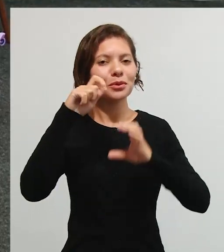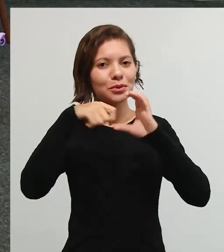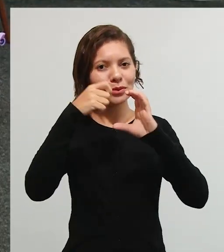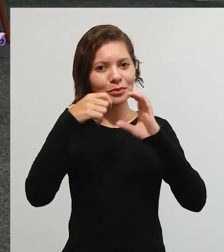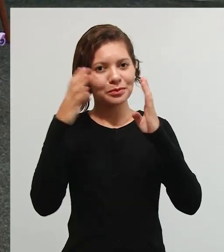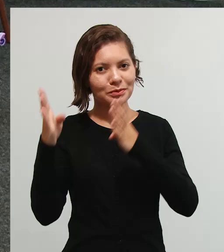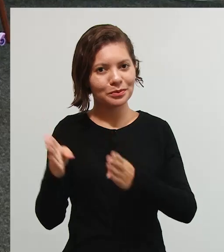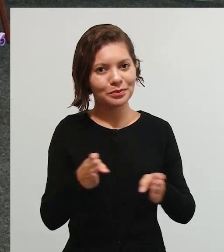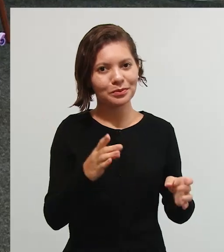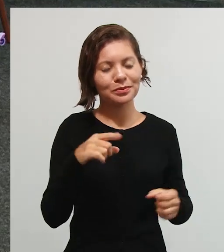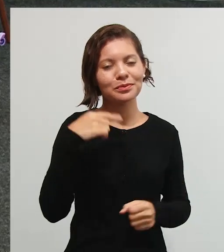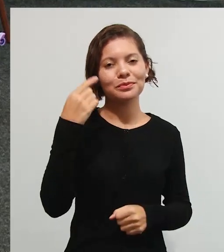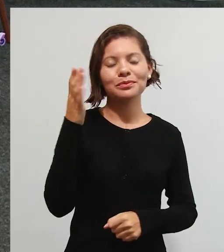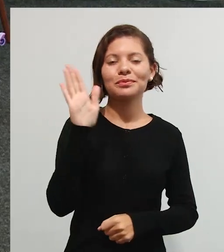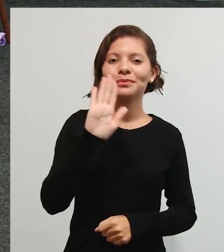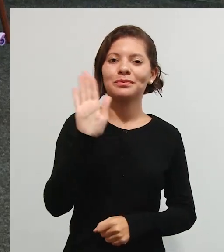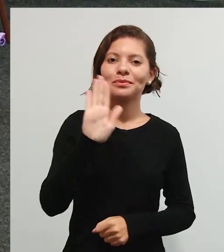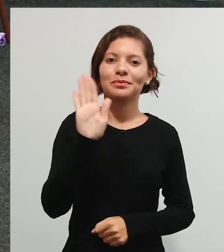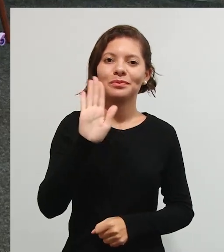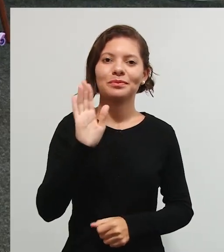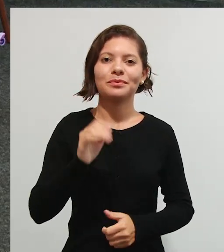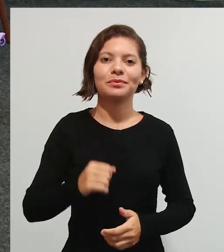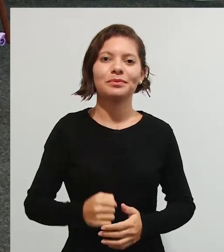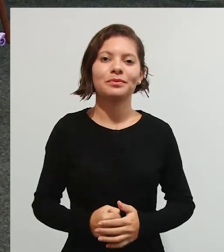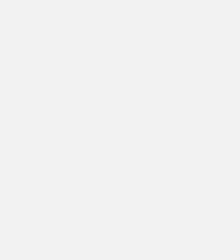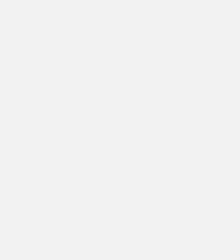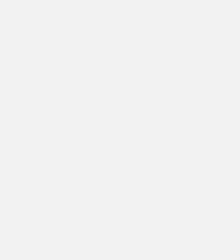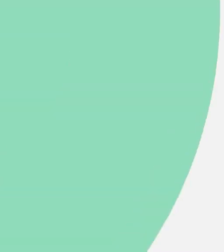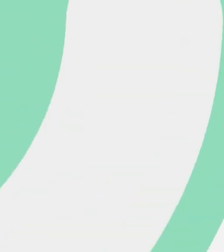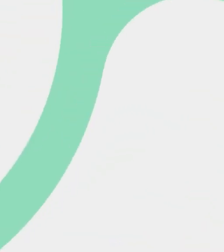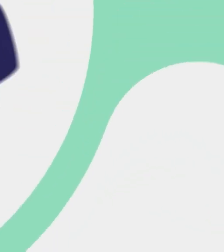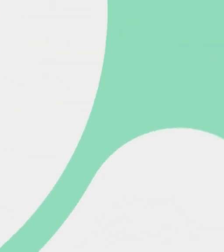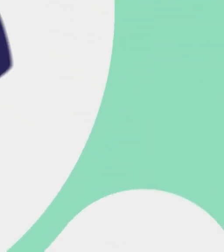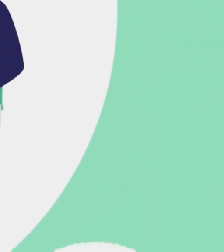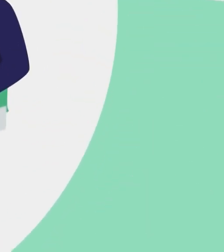demais episódios. Até a próxima. Bonanças!